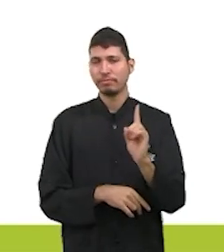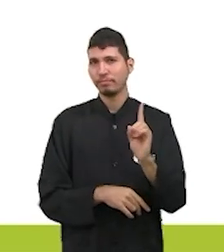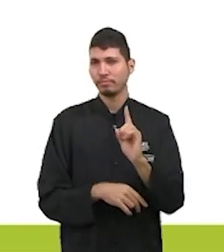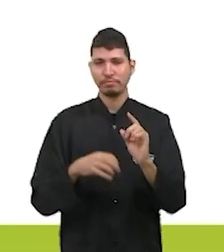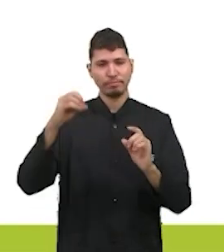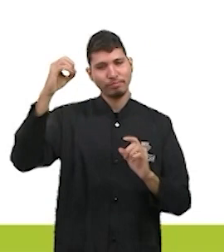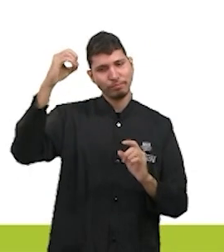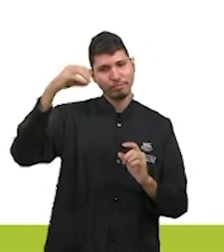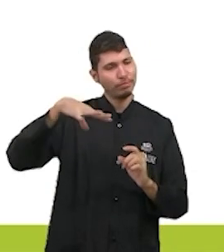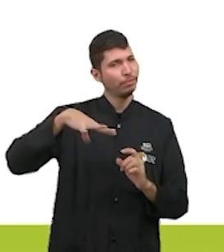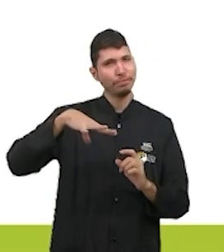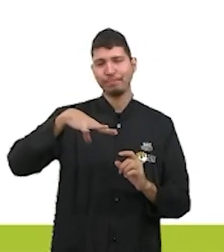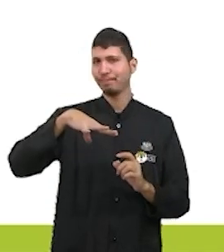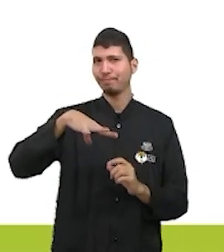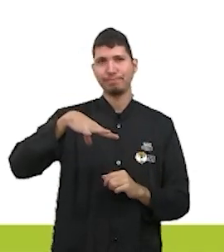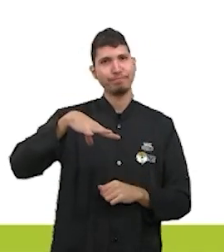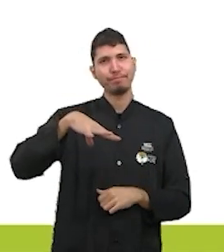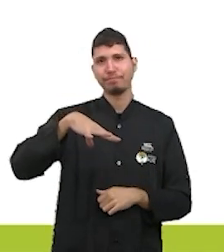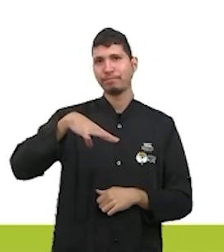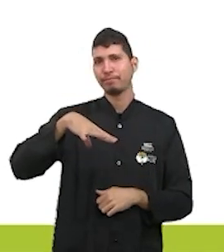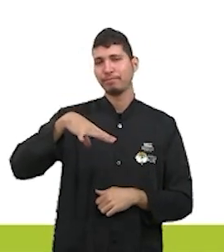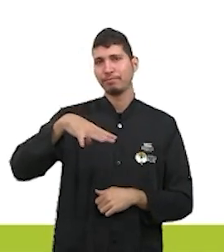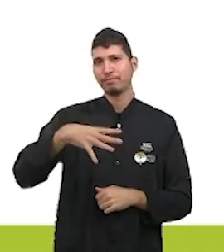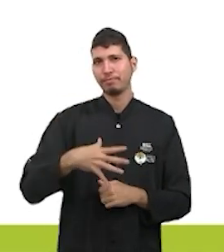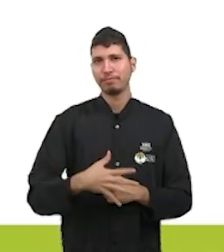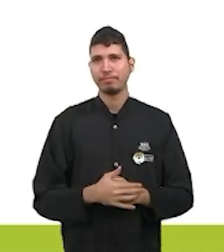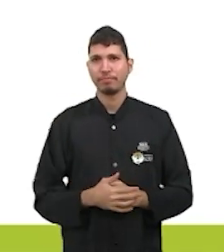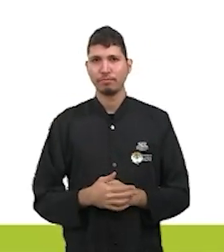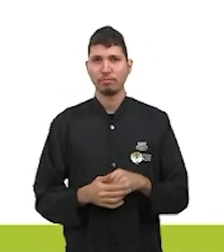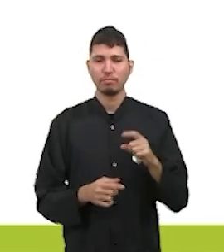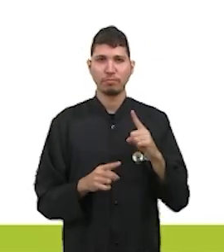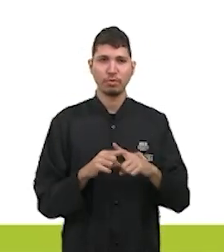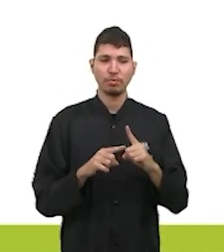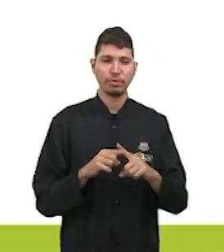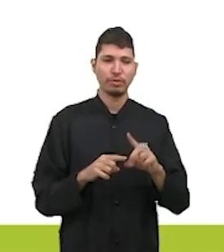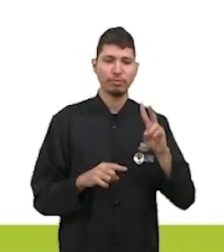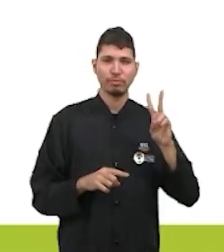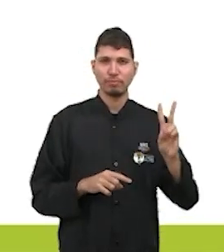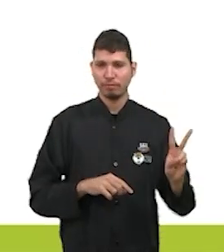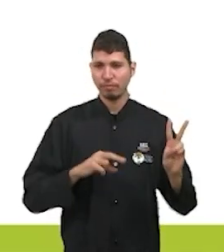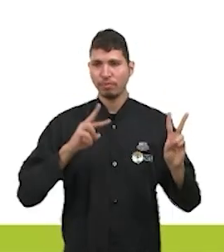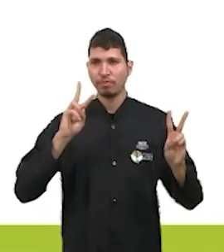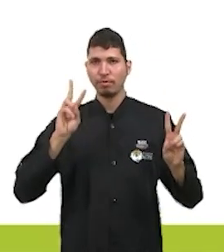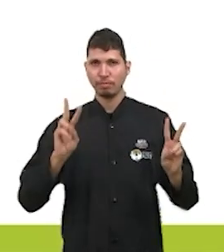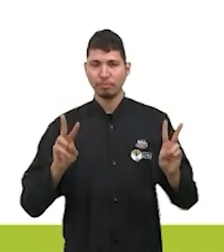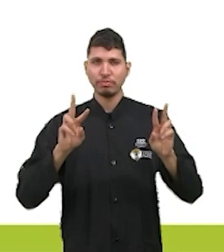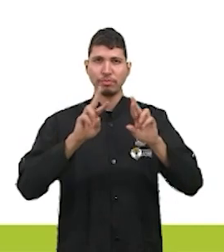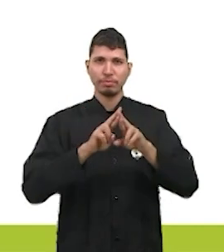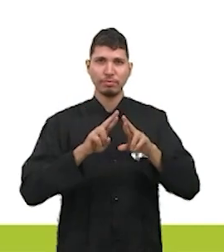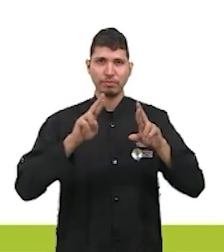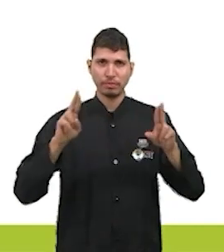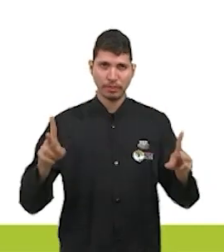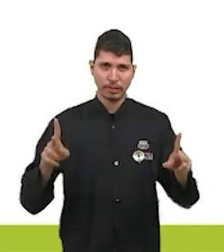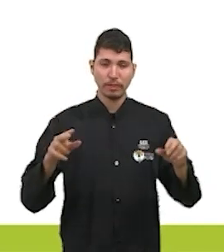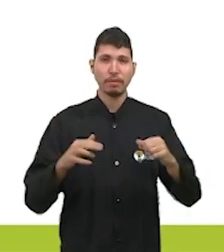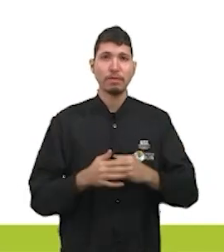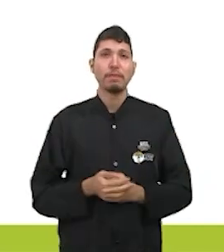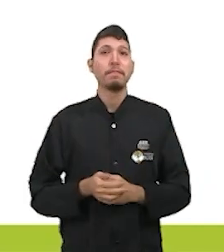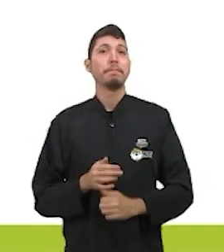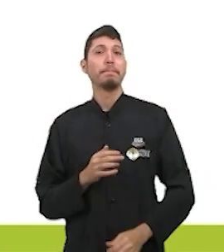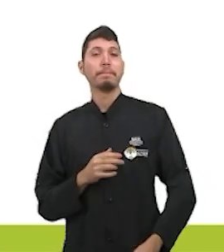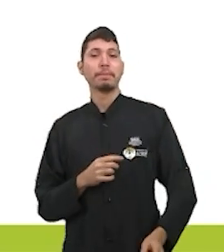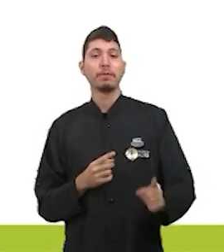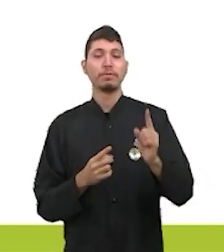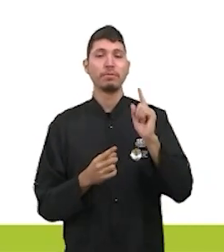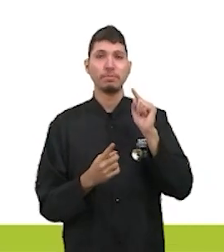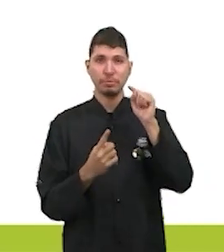né? Vamos continuar aqui, ó. Para que as duas lâmpadas possam funcionar de acordo com as